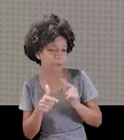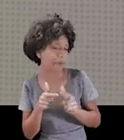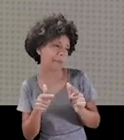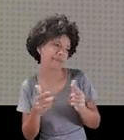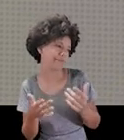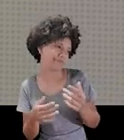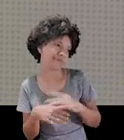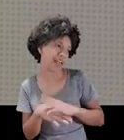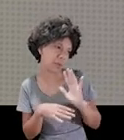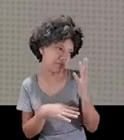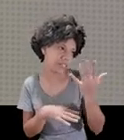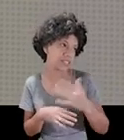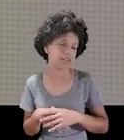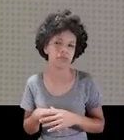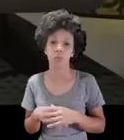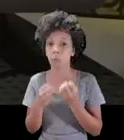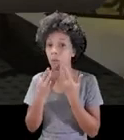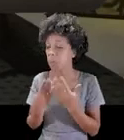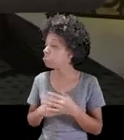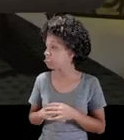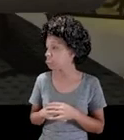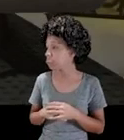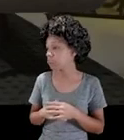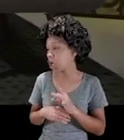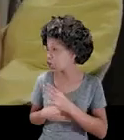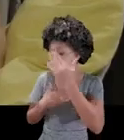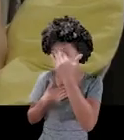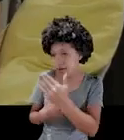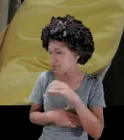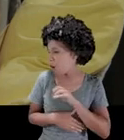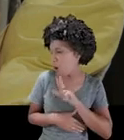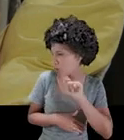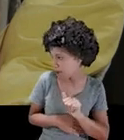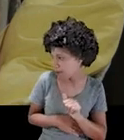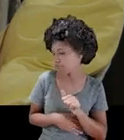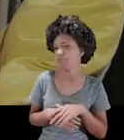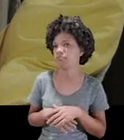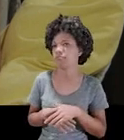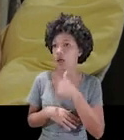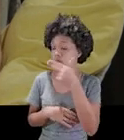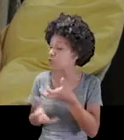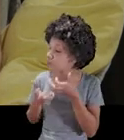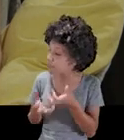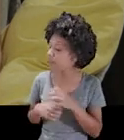situações absurdas Legal boa cara só tenho agradecer você eu acho que você